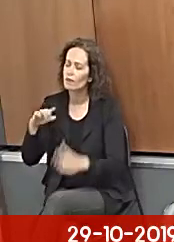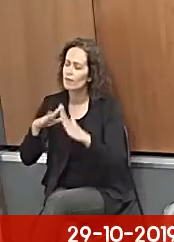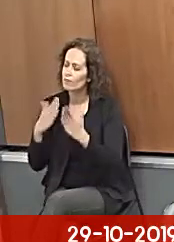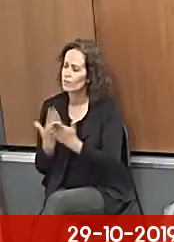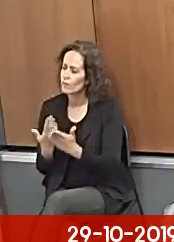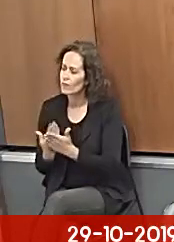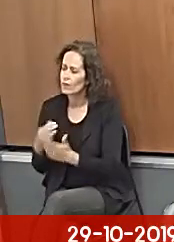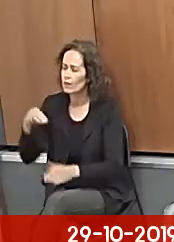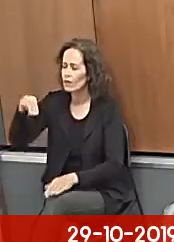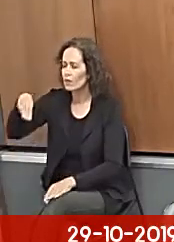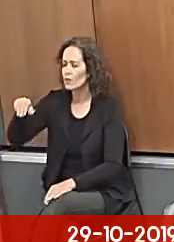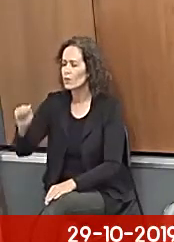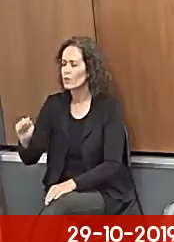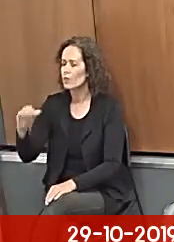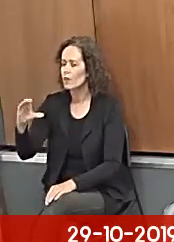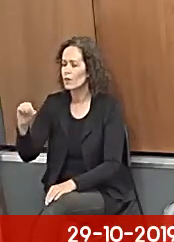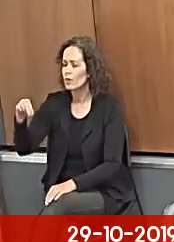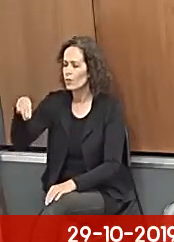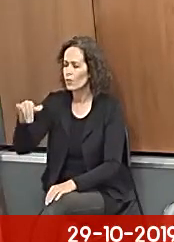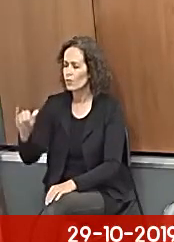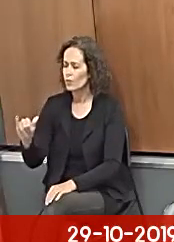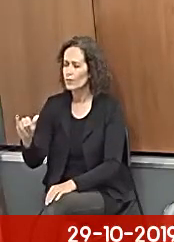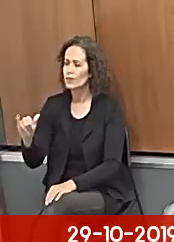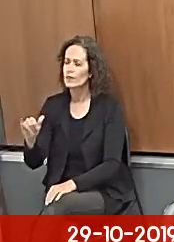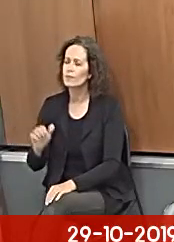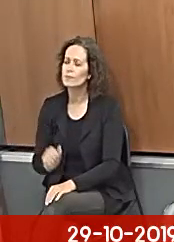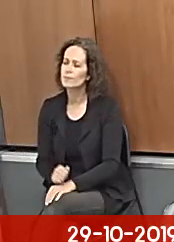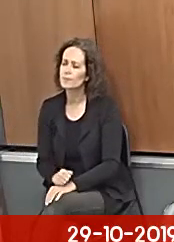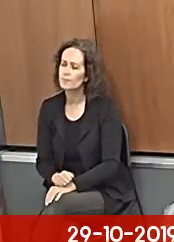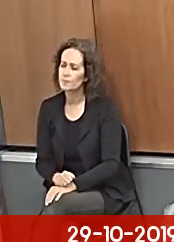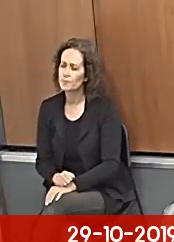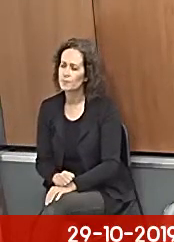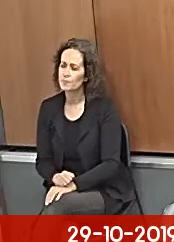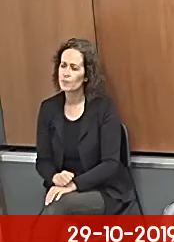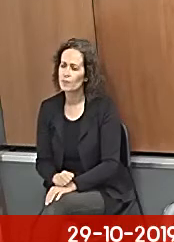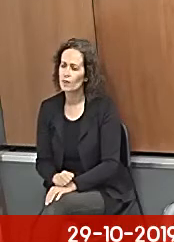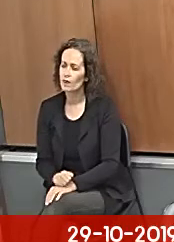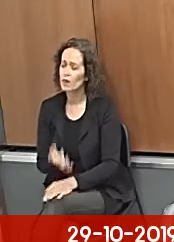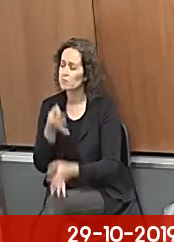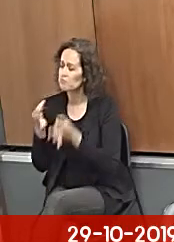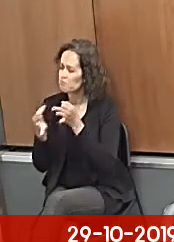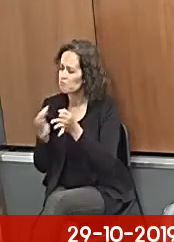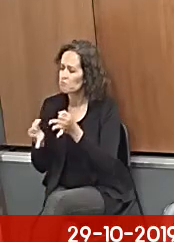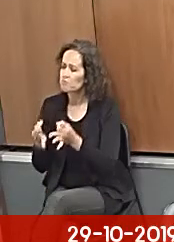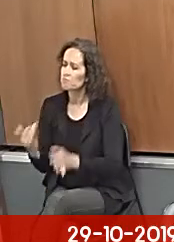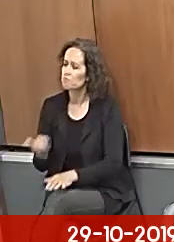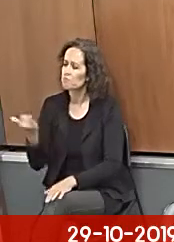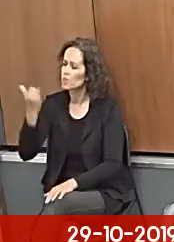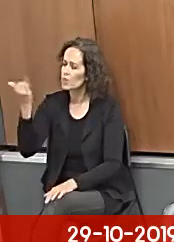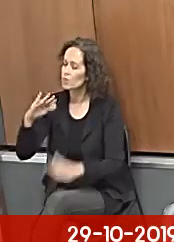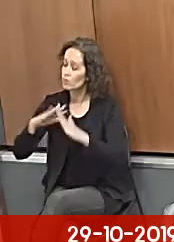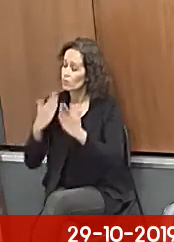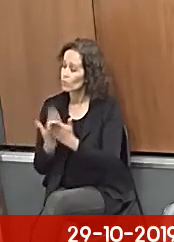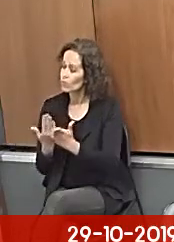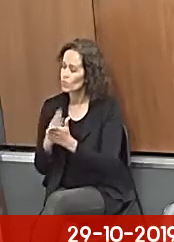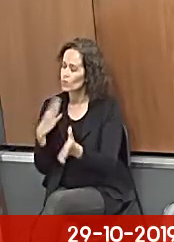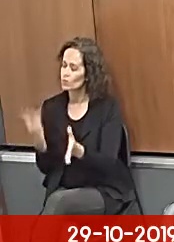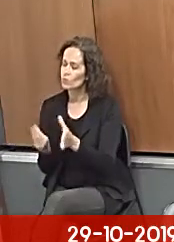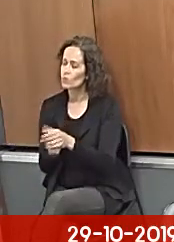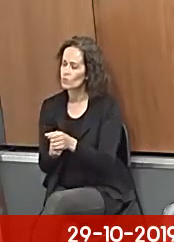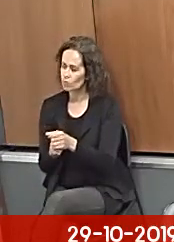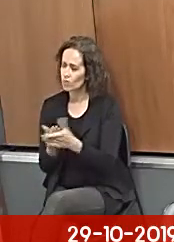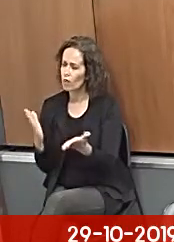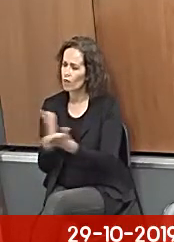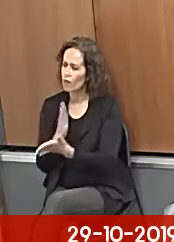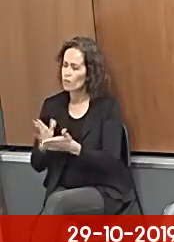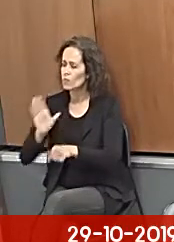Marconi, hoje a gente tem um núcleo do Marconi. Né? A gente acha importante a escola de inclusão, a inclusão, e